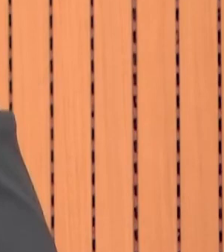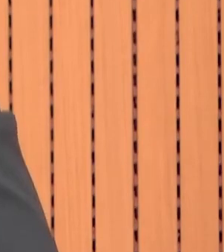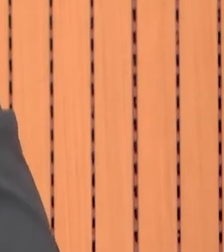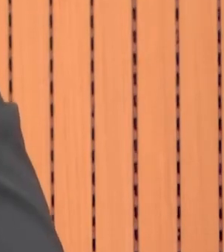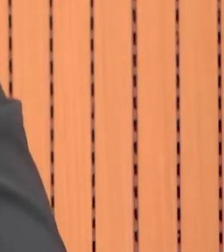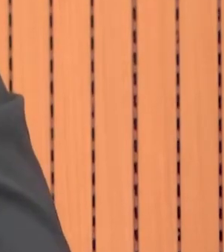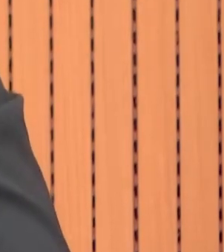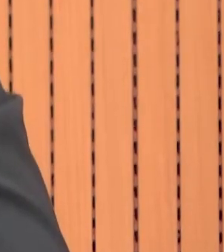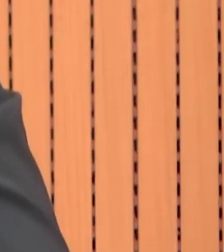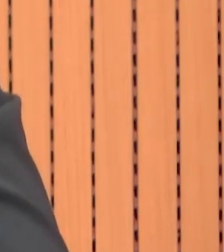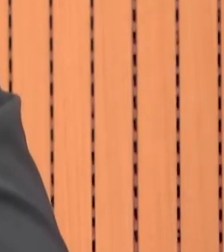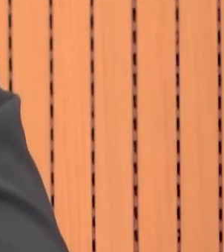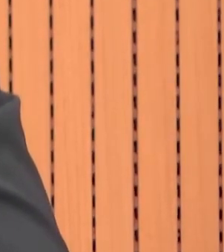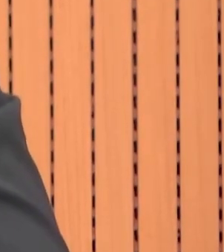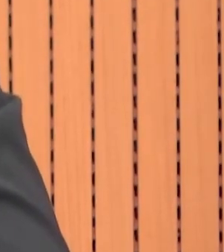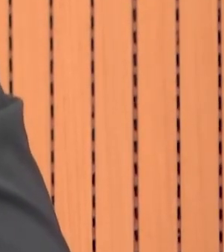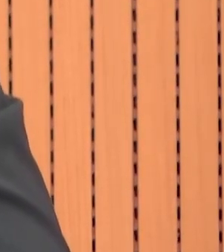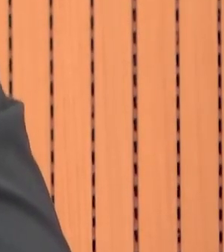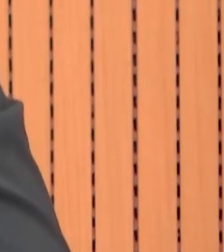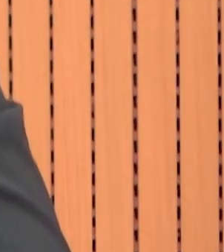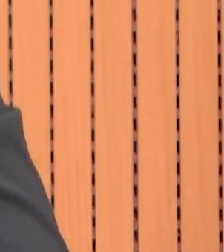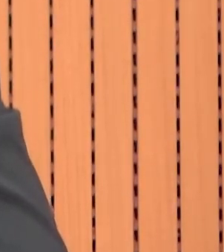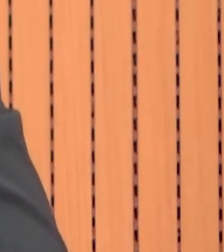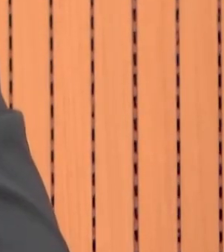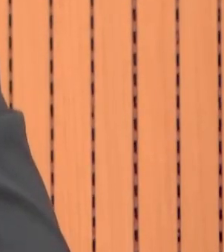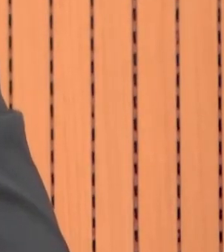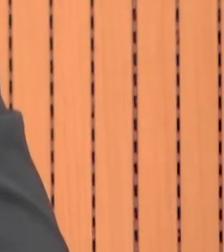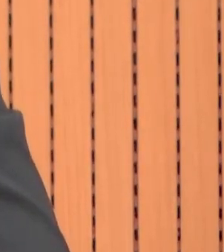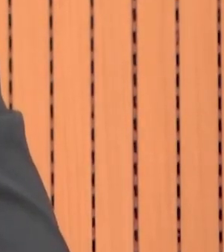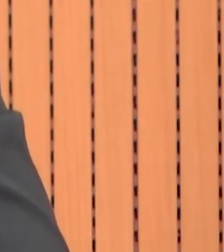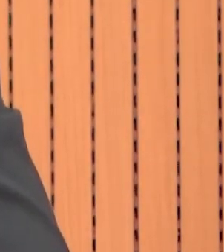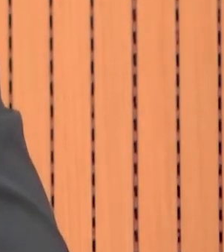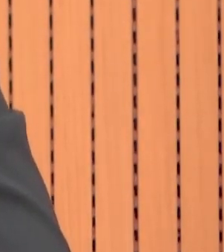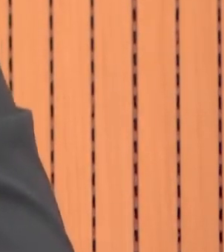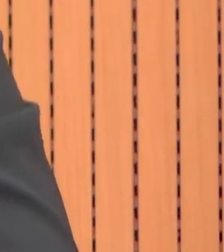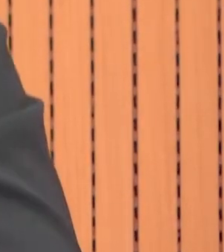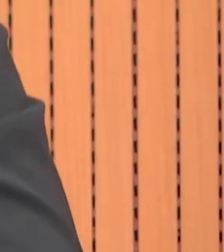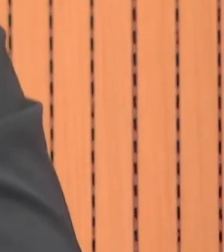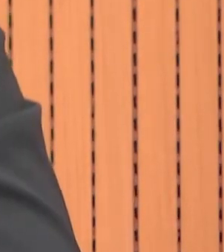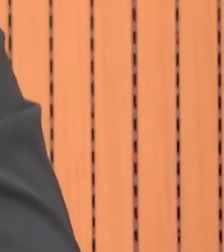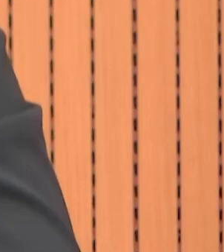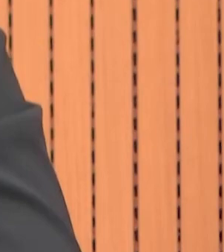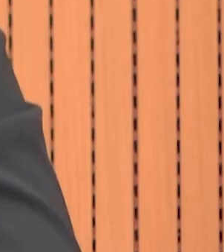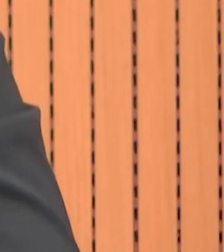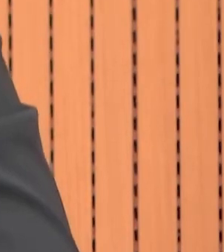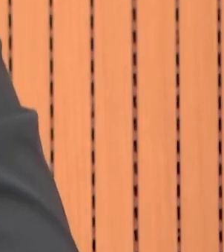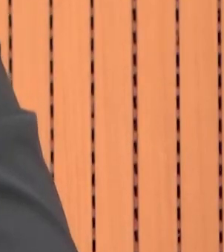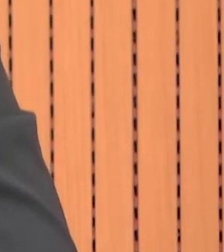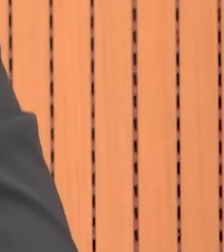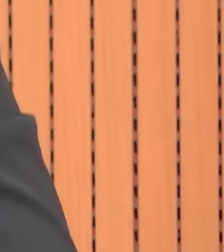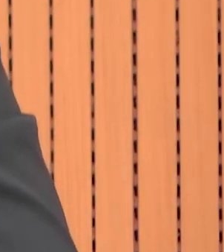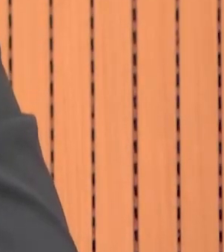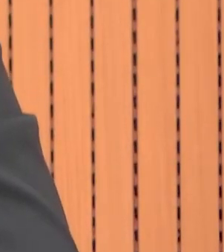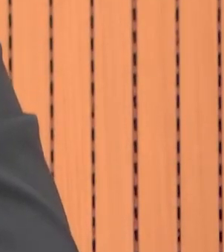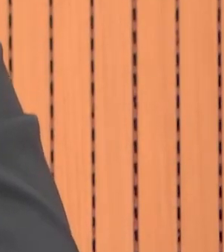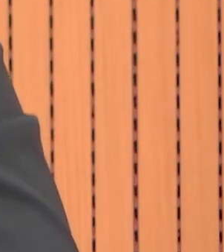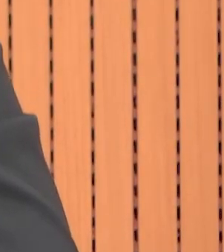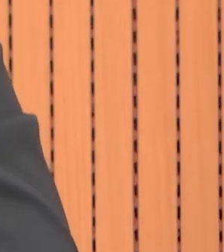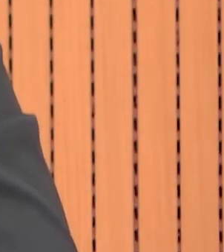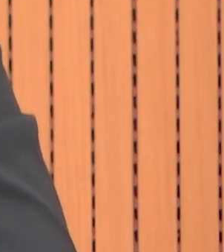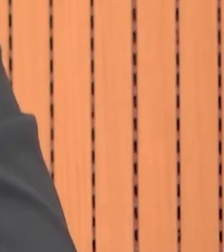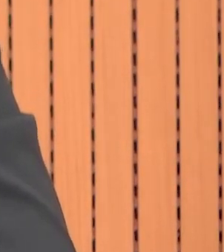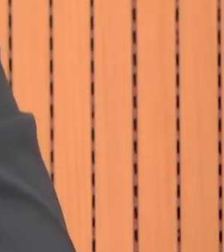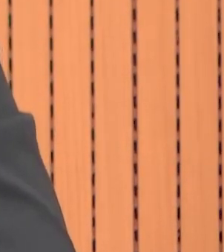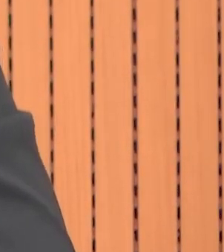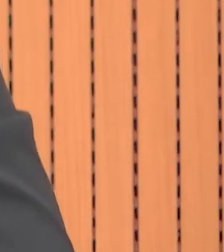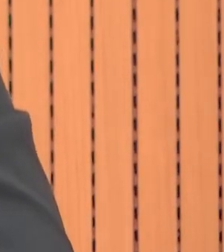não, com certeza, em função de todas essas alterações. Então, são adaptações pós-pandemia difíceis de fazer. Ainda